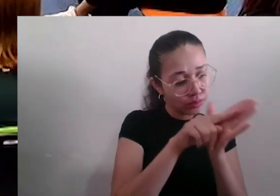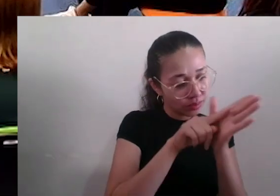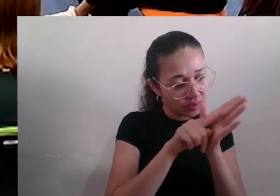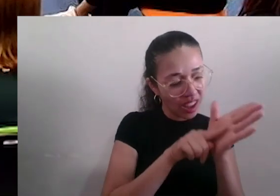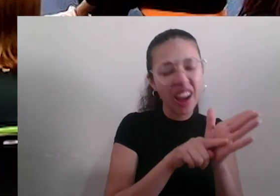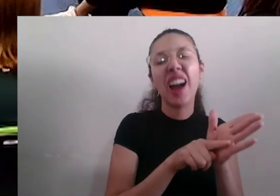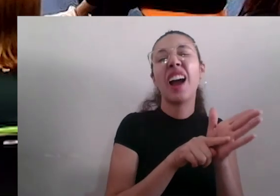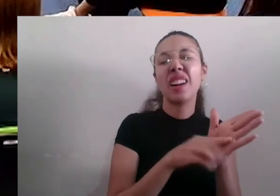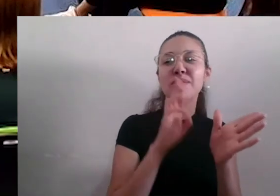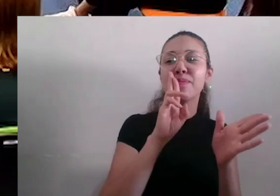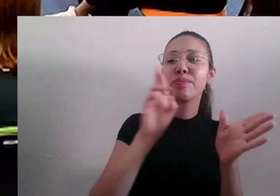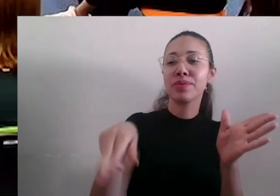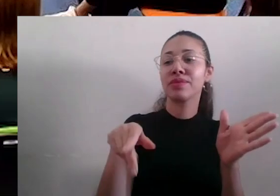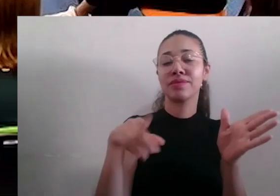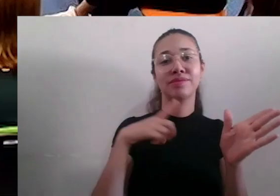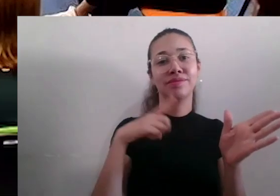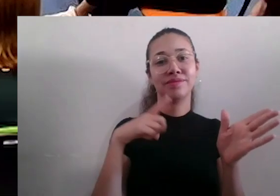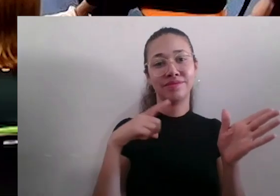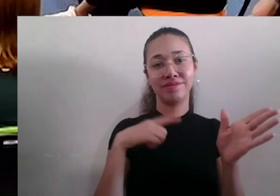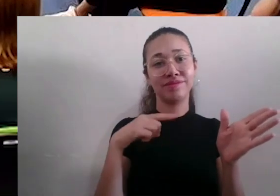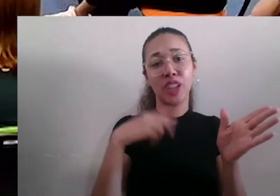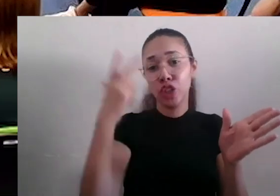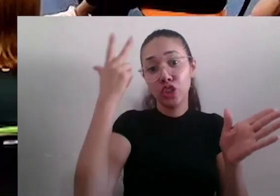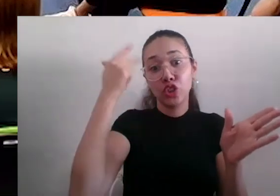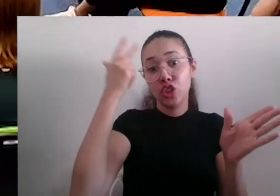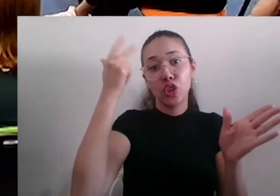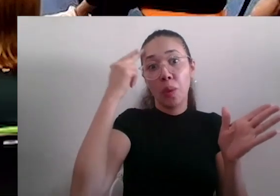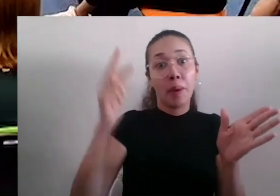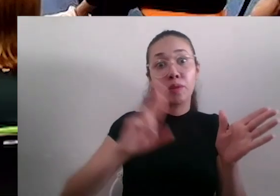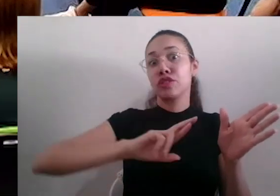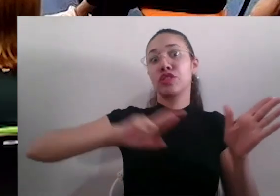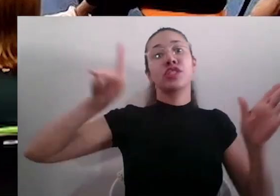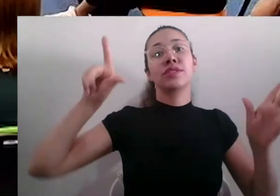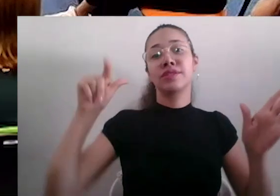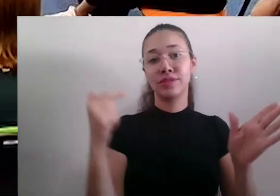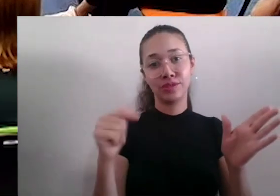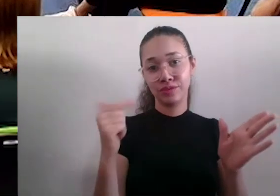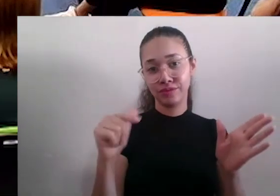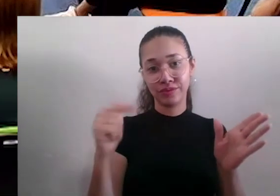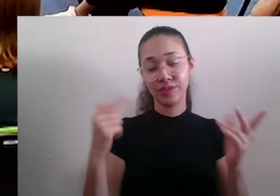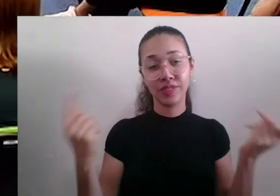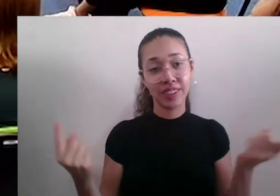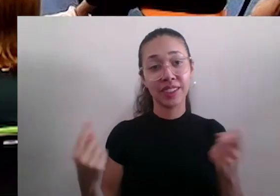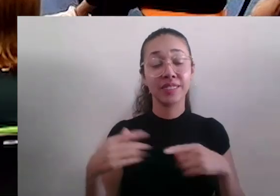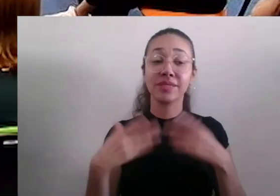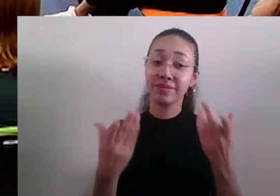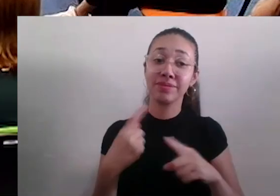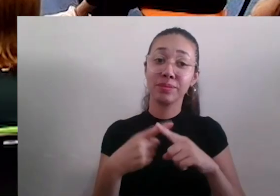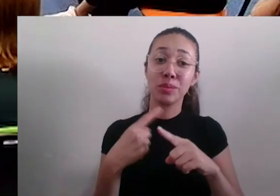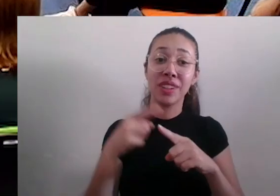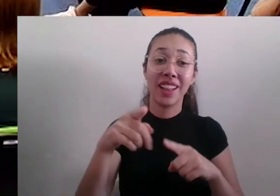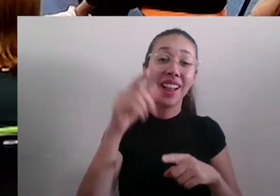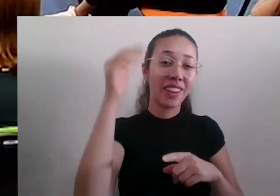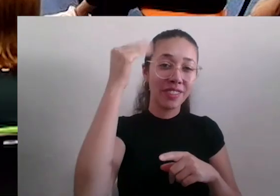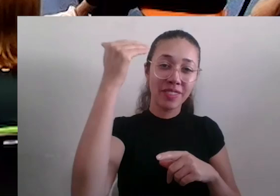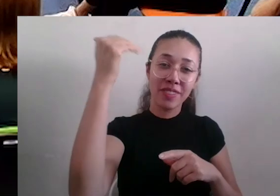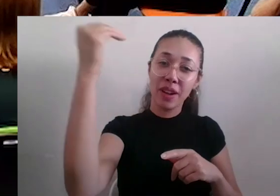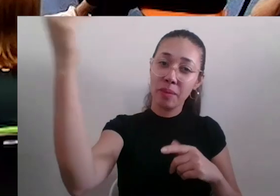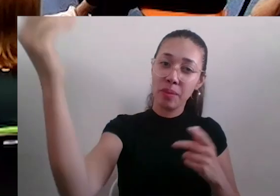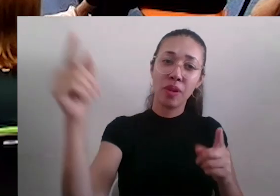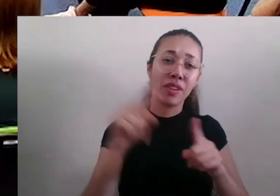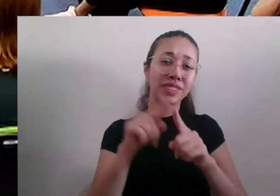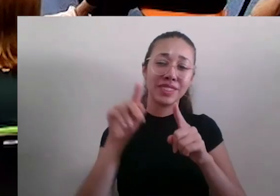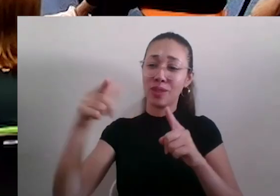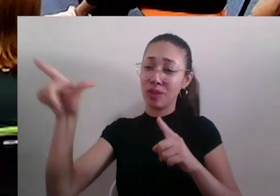mesmo entendeu noral mal não era uma coisa tão estapa furd assim foi porque enfim ela era muito famosa e o doca também E